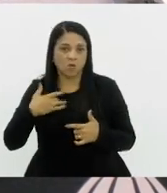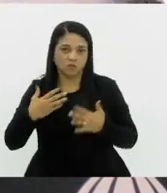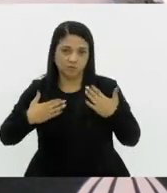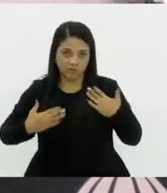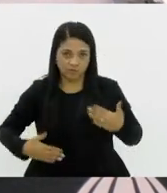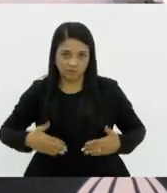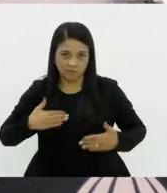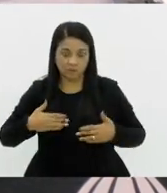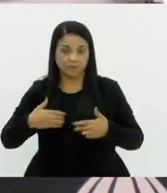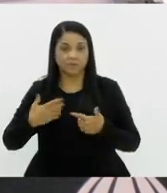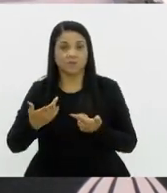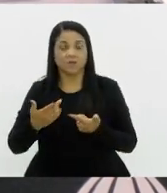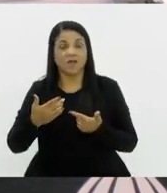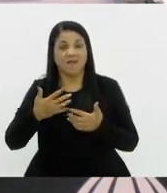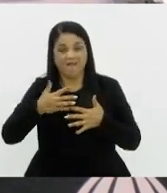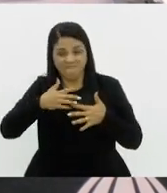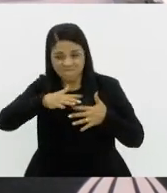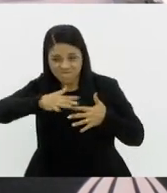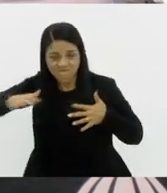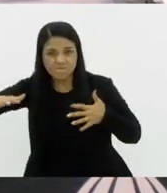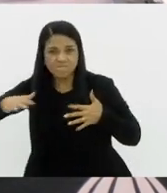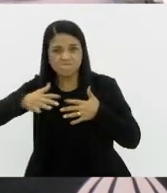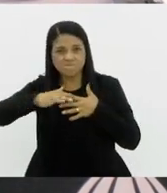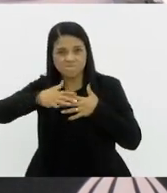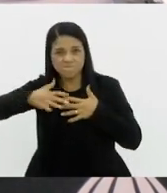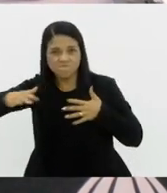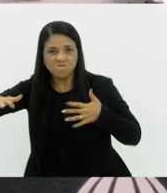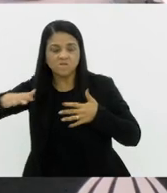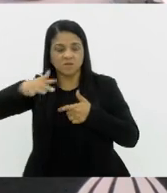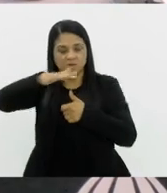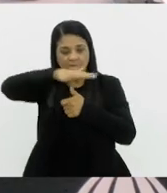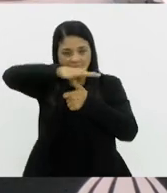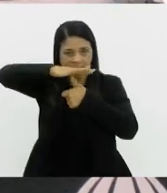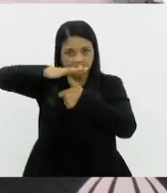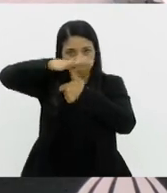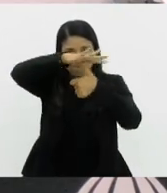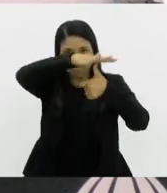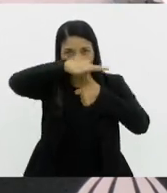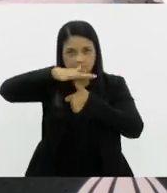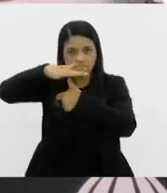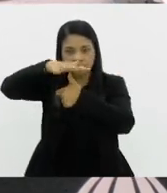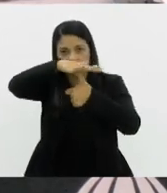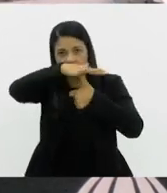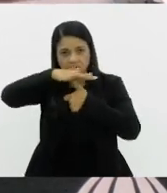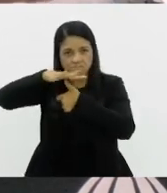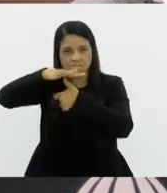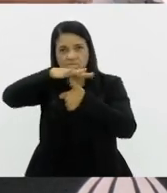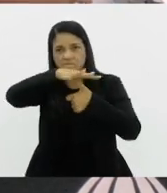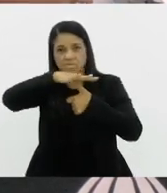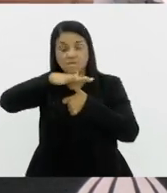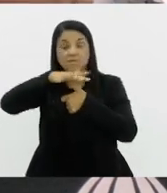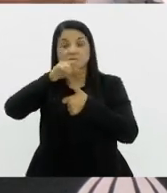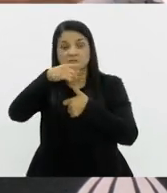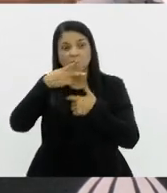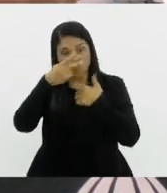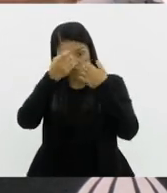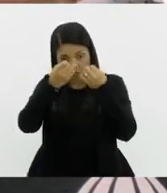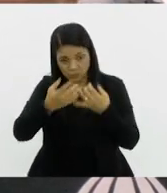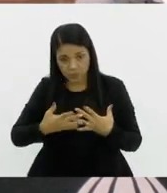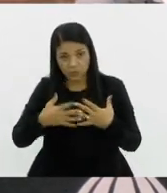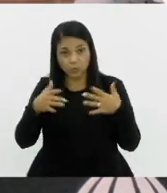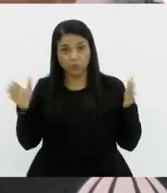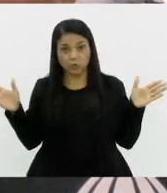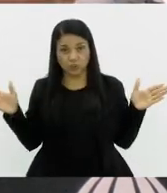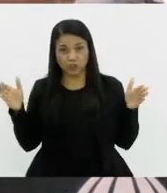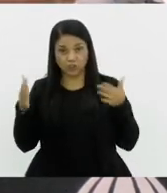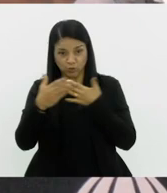ruído, a vibração gerada pelo movimento da hélice pode afetar, vocês estavam falando de Cristo Redentor. Voar